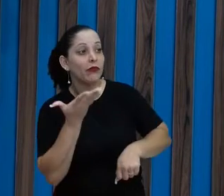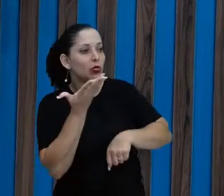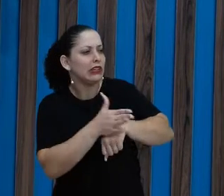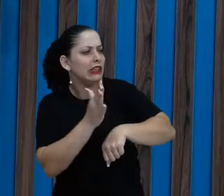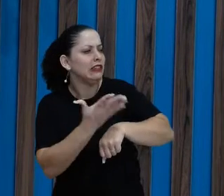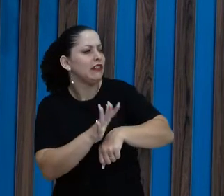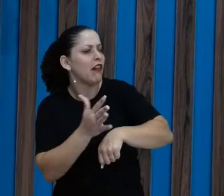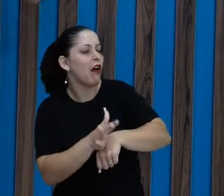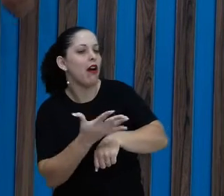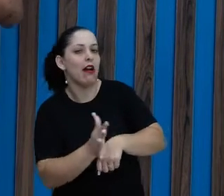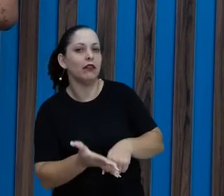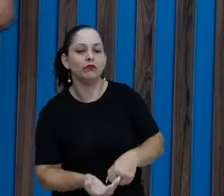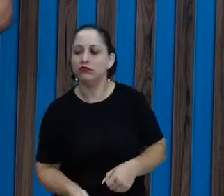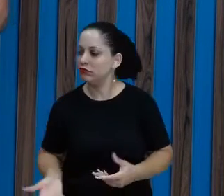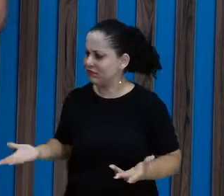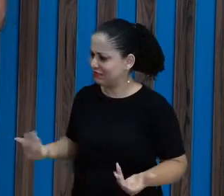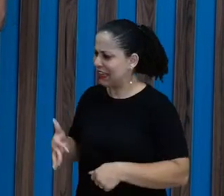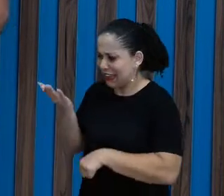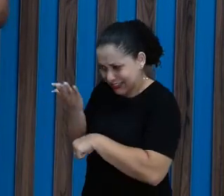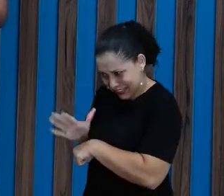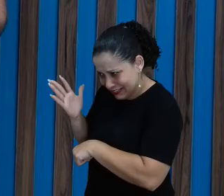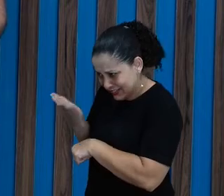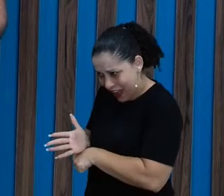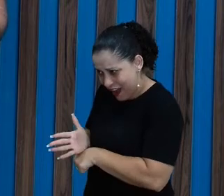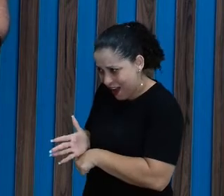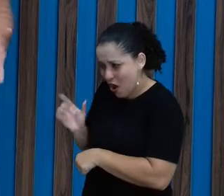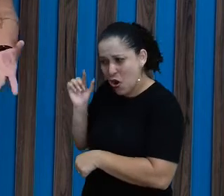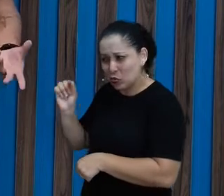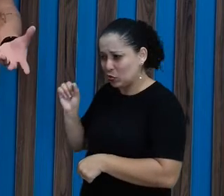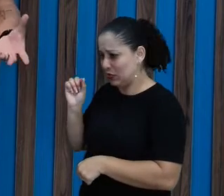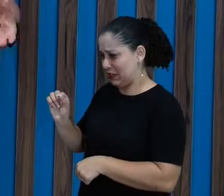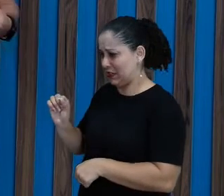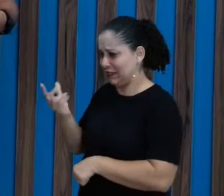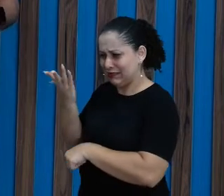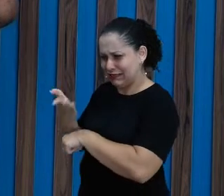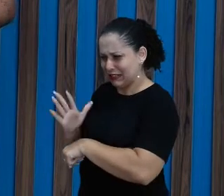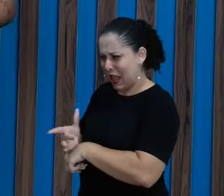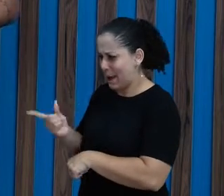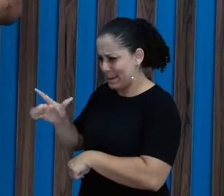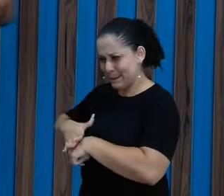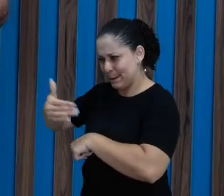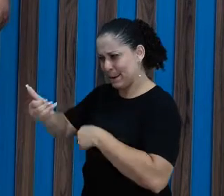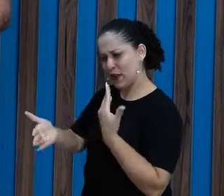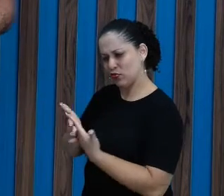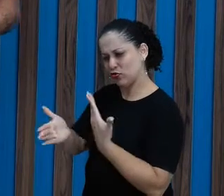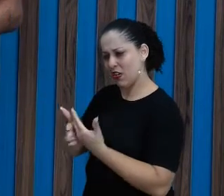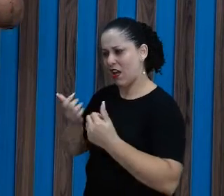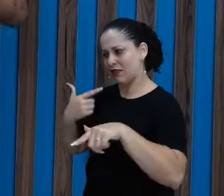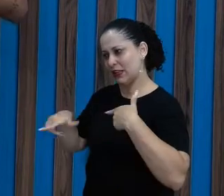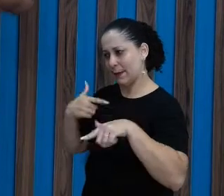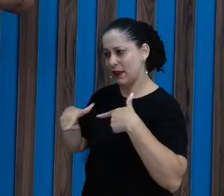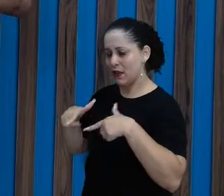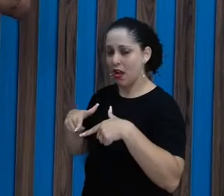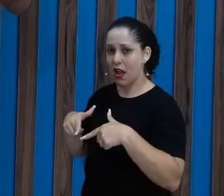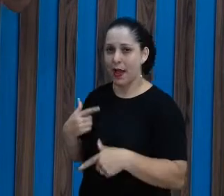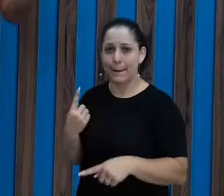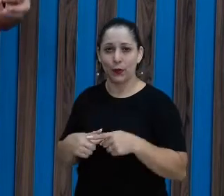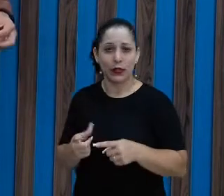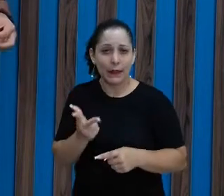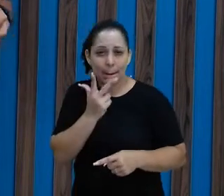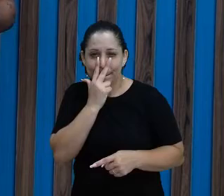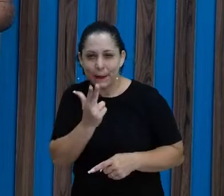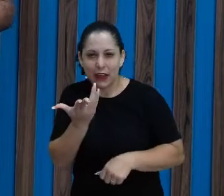treino, né? Aí a pessoa fala, tu vai pro treino, tu vai treinar? Mas porque tu não vai estudar, porque tu não vai trabalhar, como se aquilo ali não